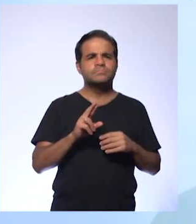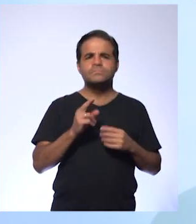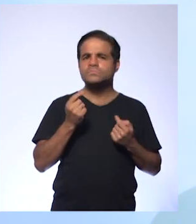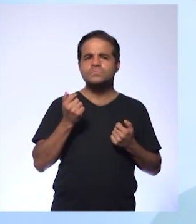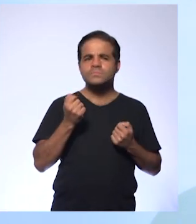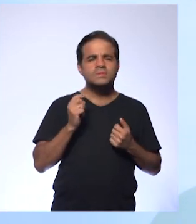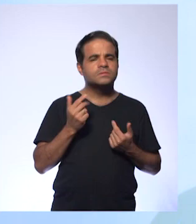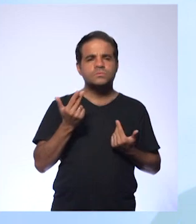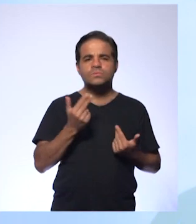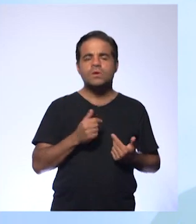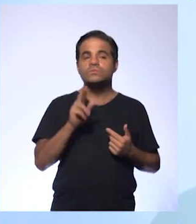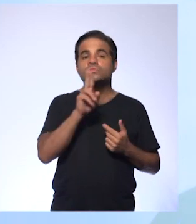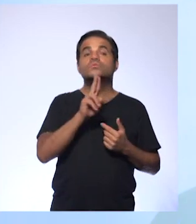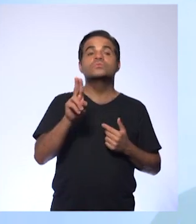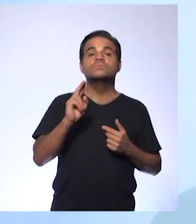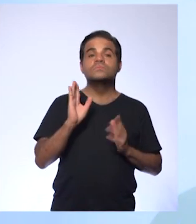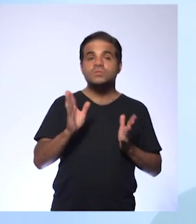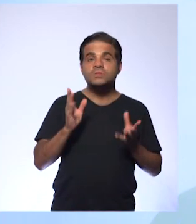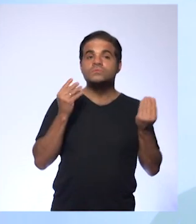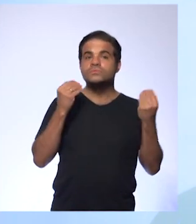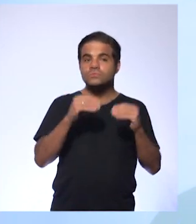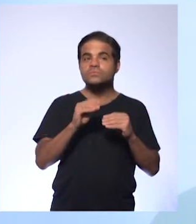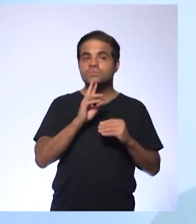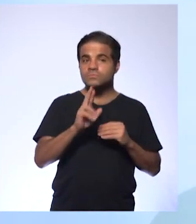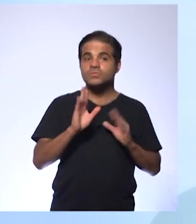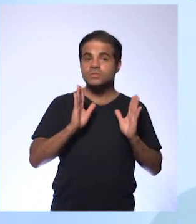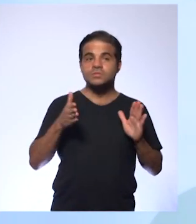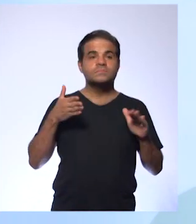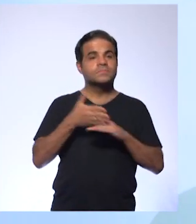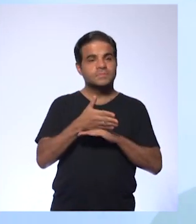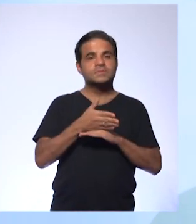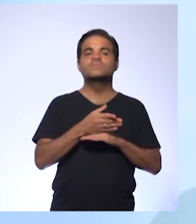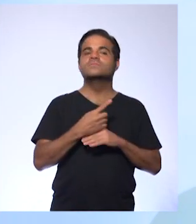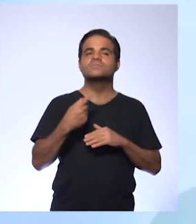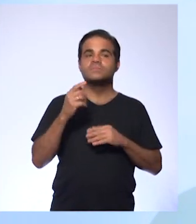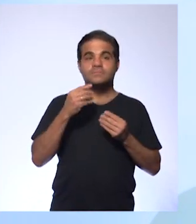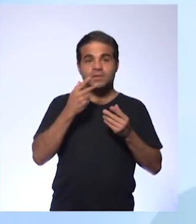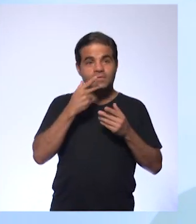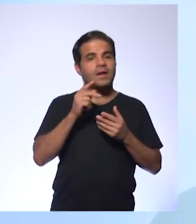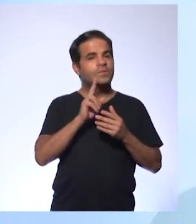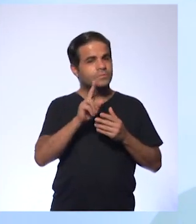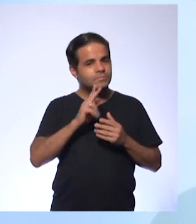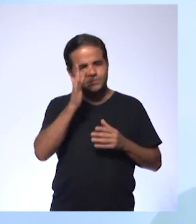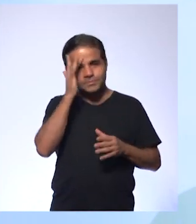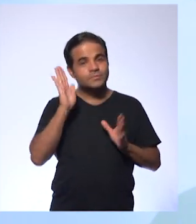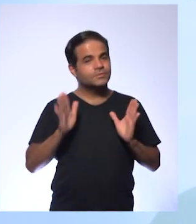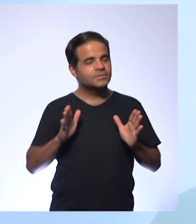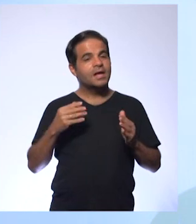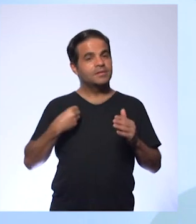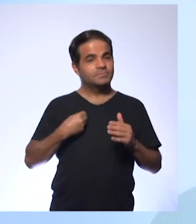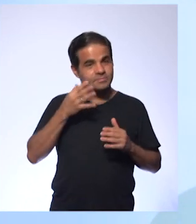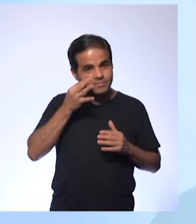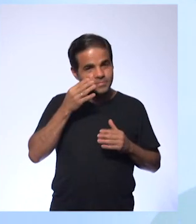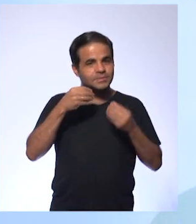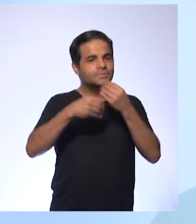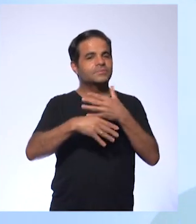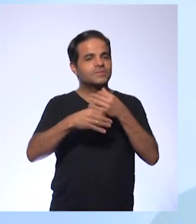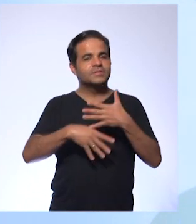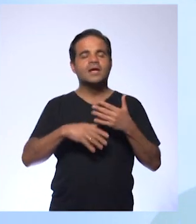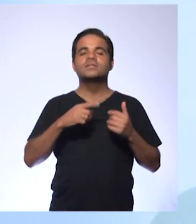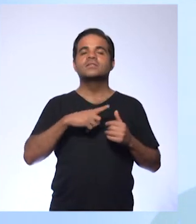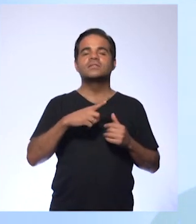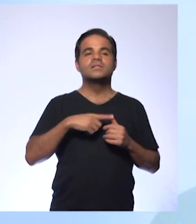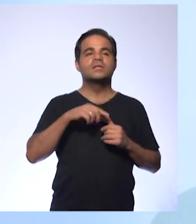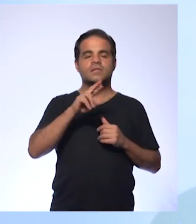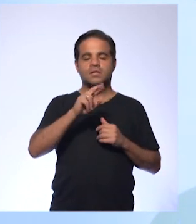igual, e eu vou ler aqui um nome de quem já colocou, já está participando, para a gente fazer menção dessa galera que já está presente no chat. Então, nós temos